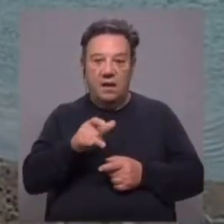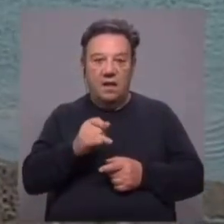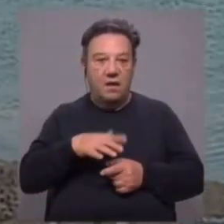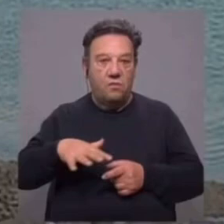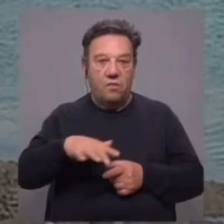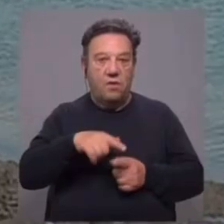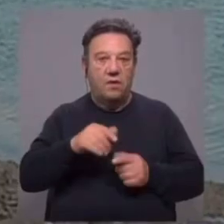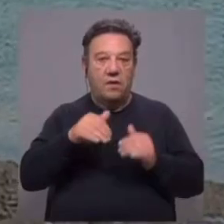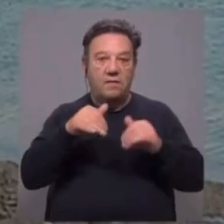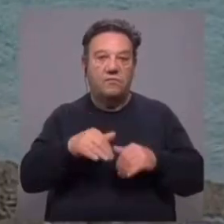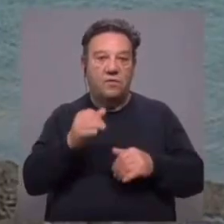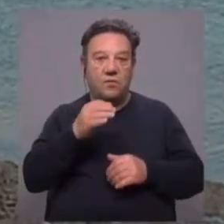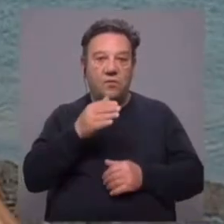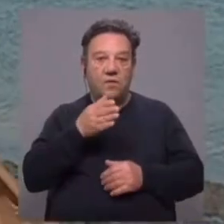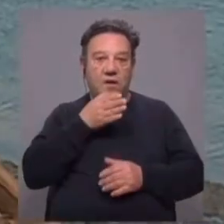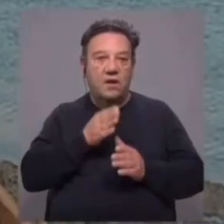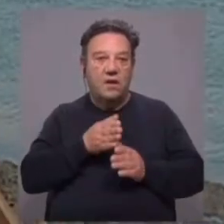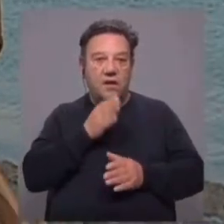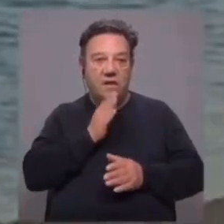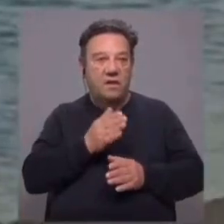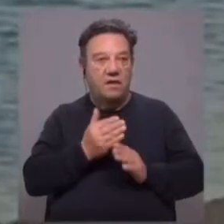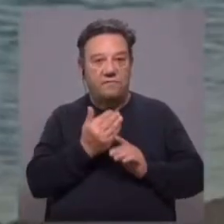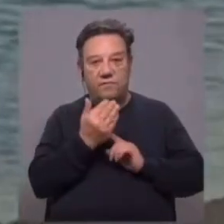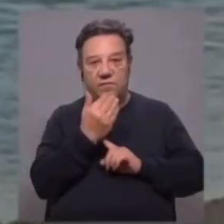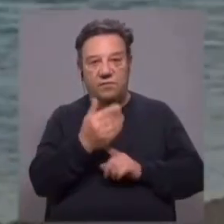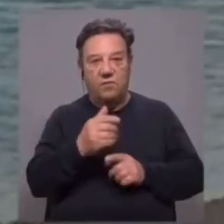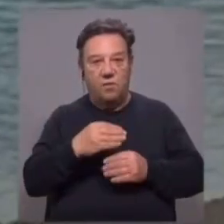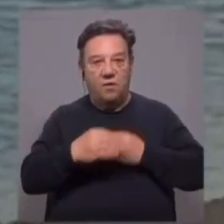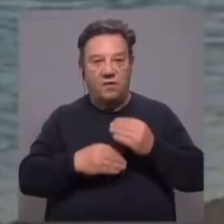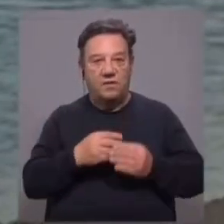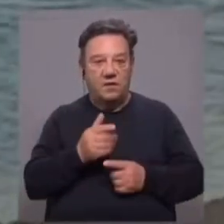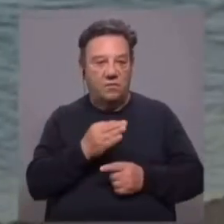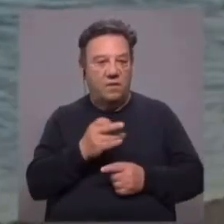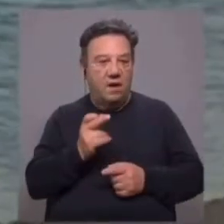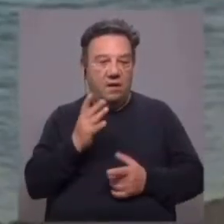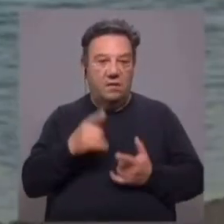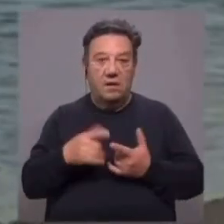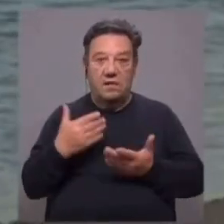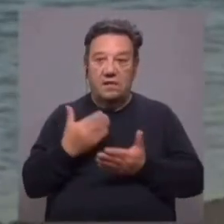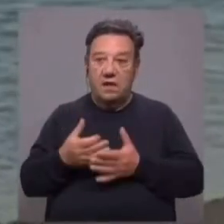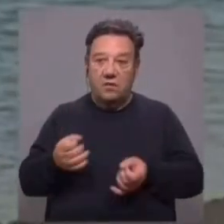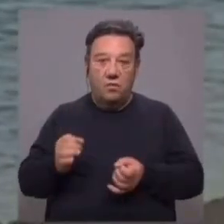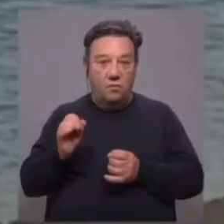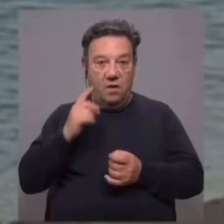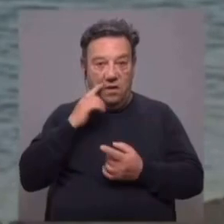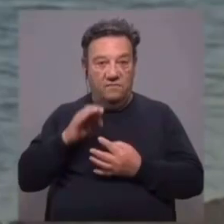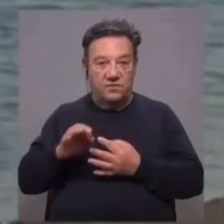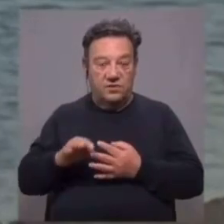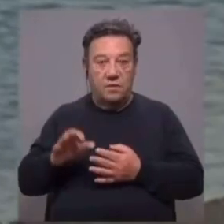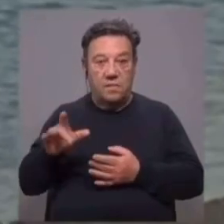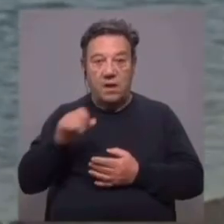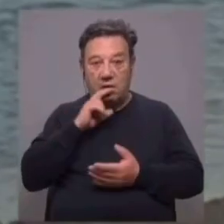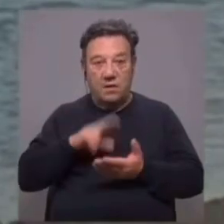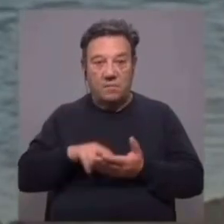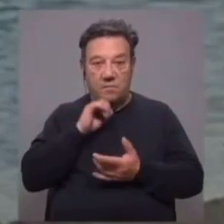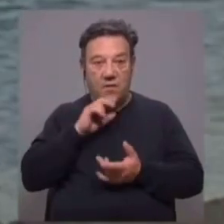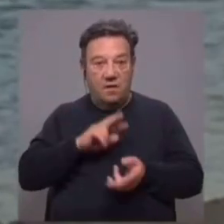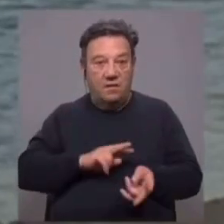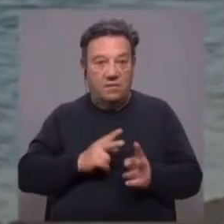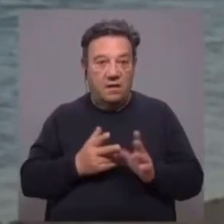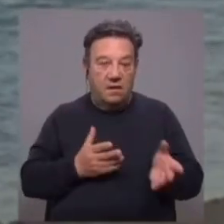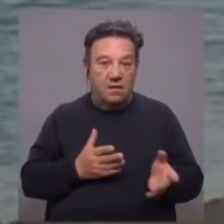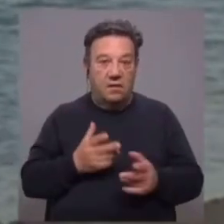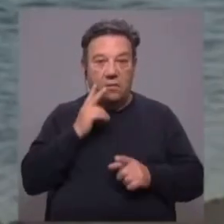há 400 anos. Até agora não existiam detalhes e vestígios deste episódio, mas esta é uma realidade que poderá estar prestes a alterar-se.